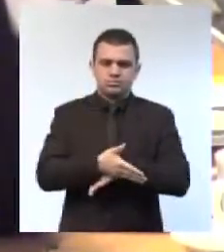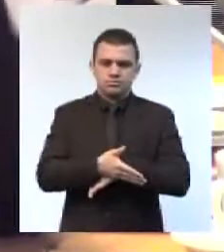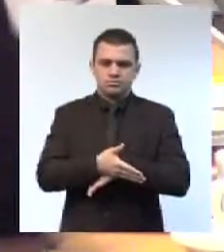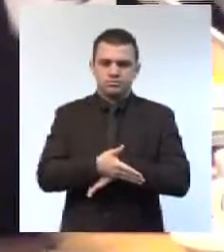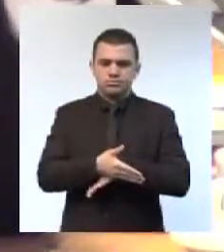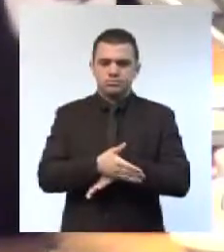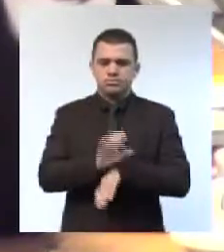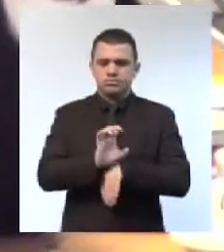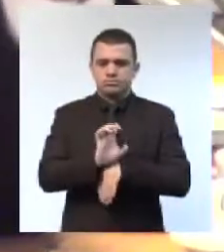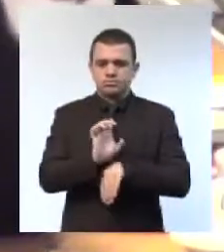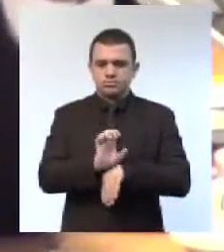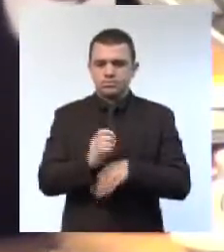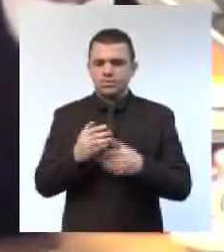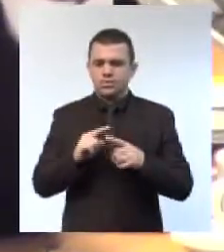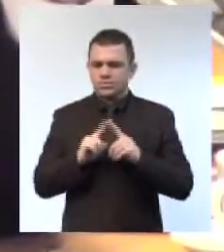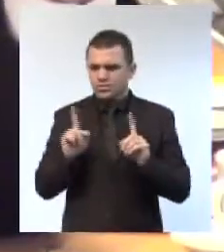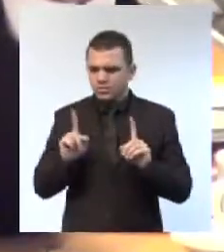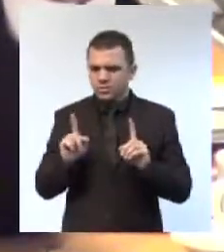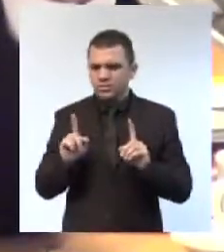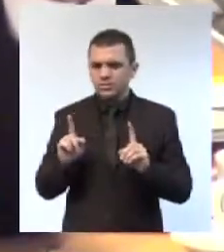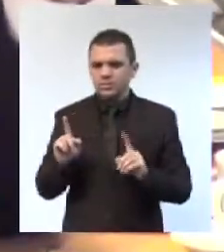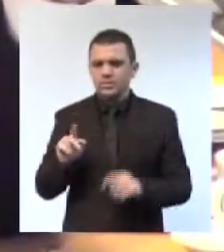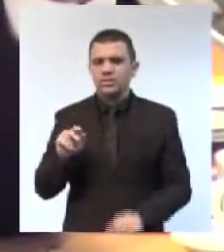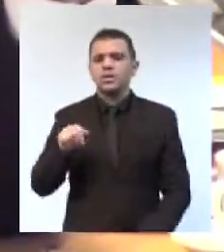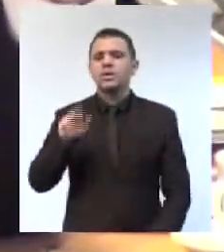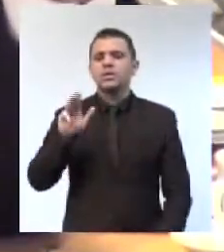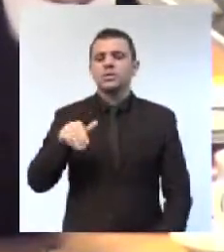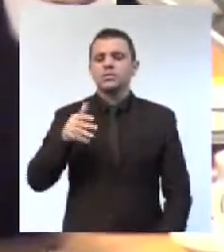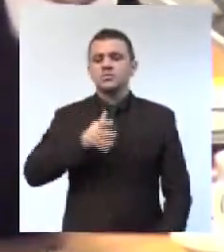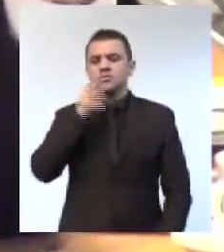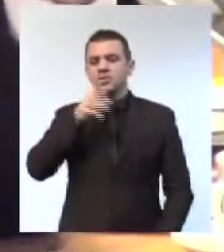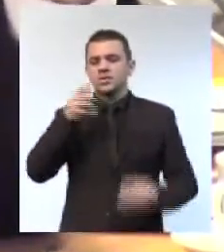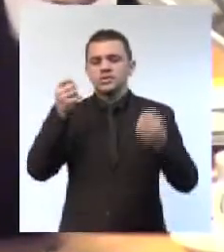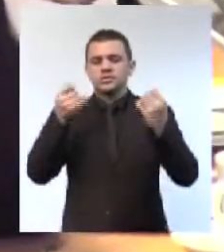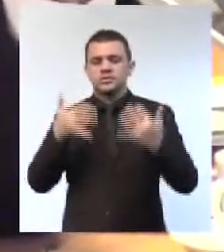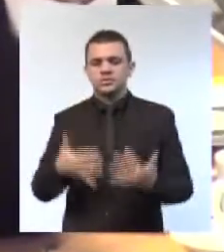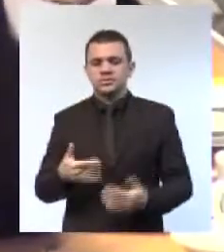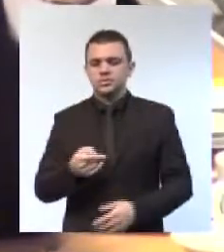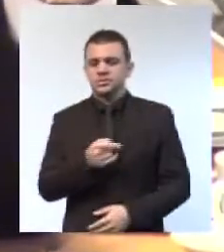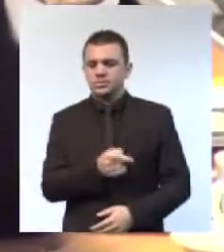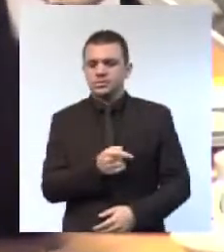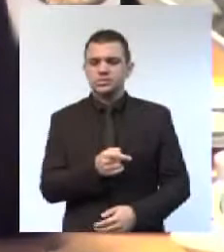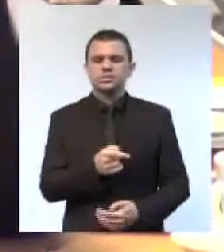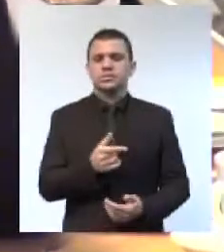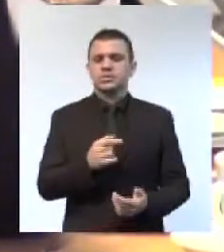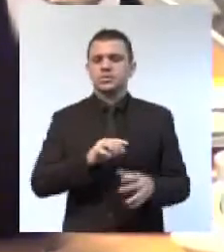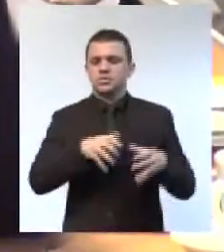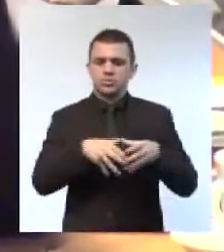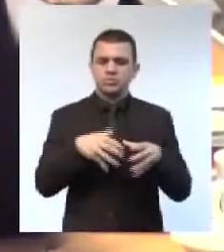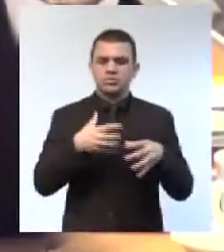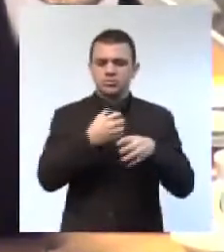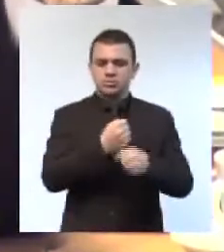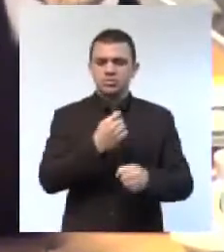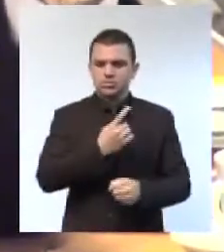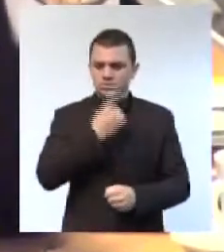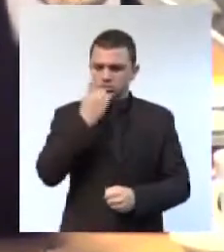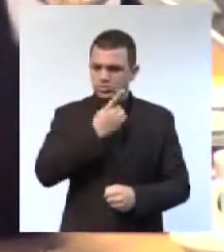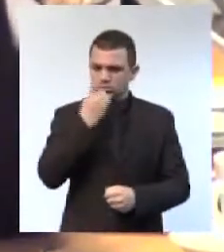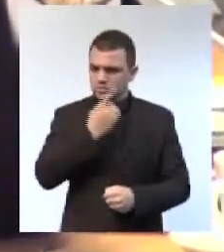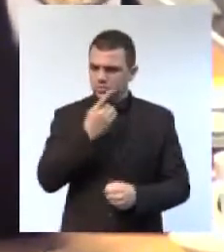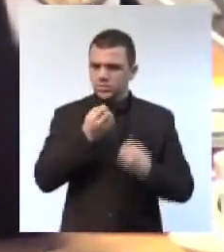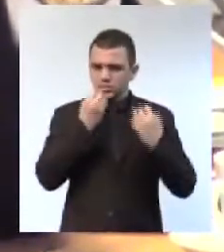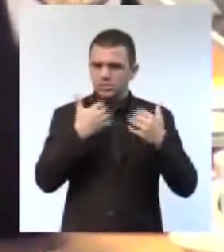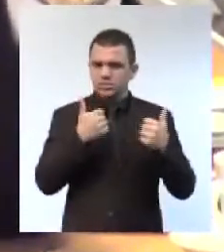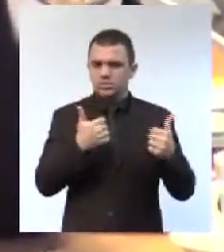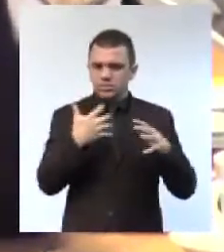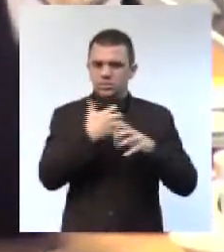Ora, quem está falando que a nossa força policial não é o bastante é o governador do Estado,